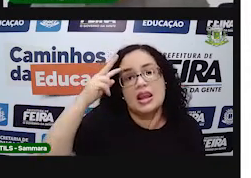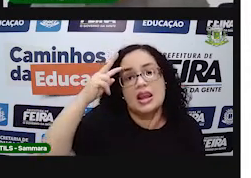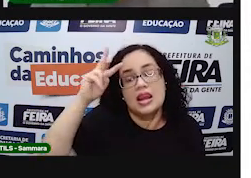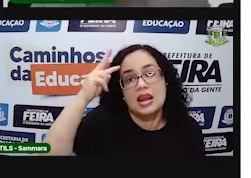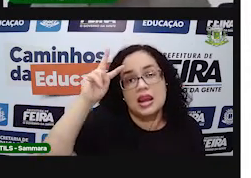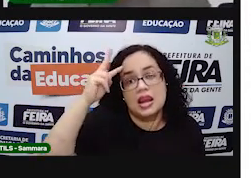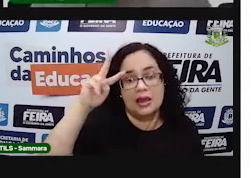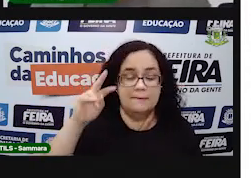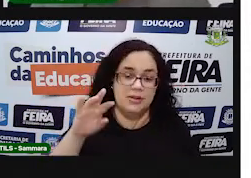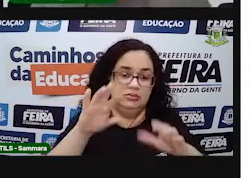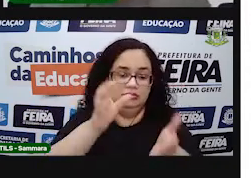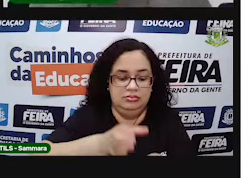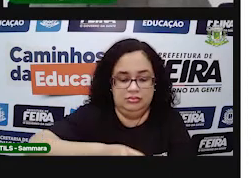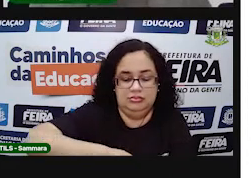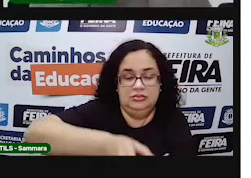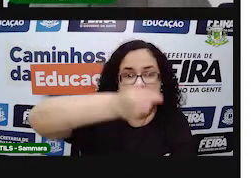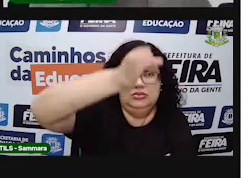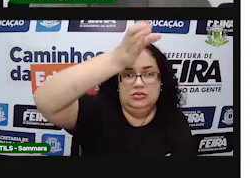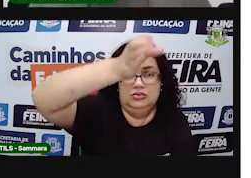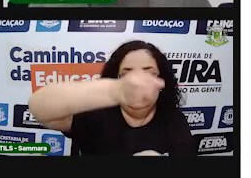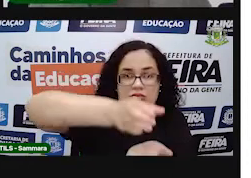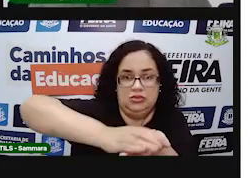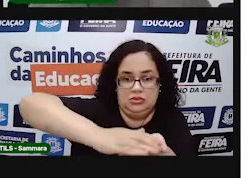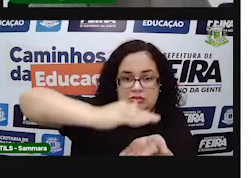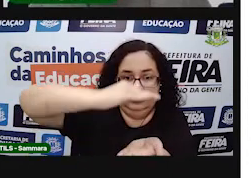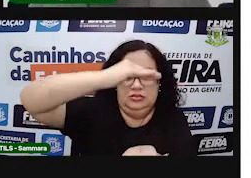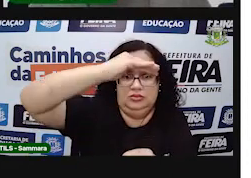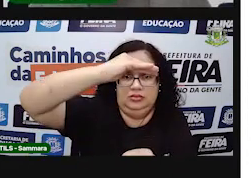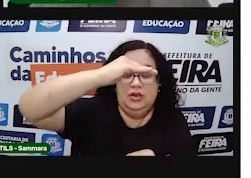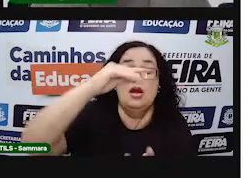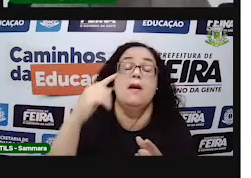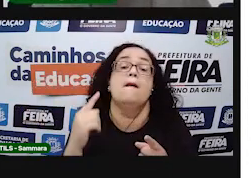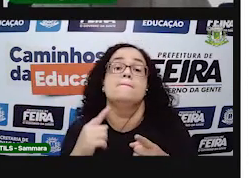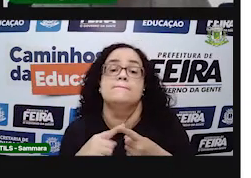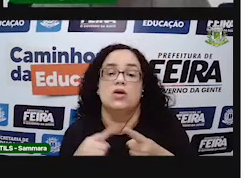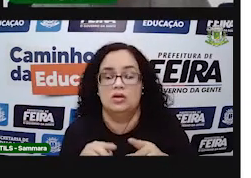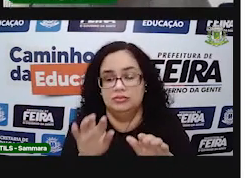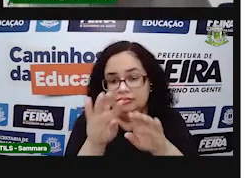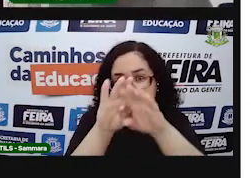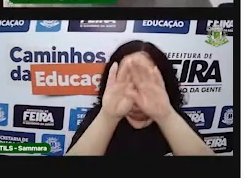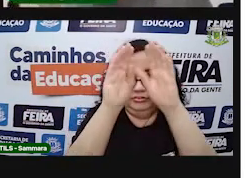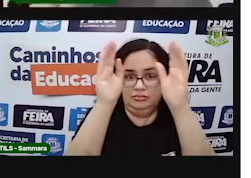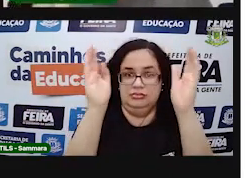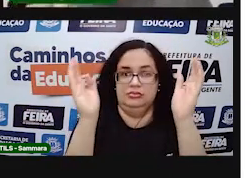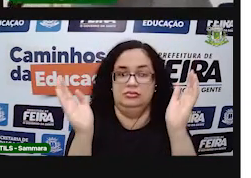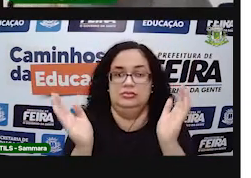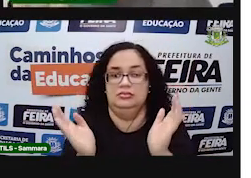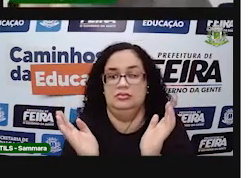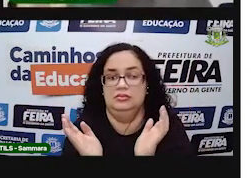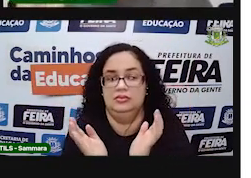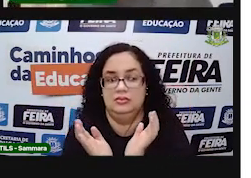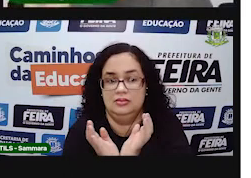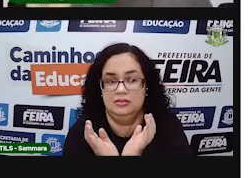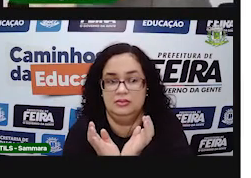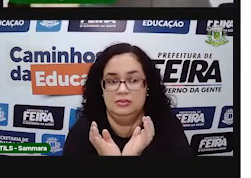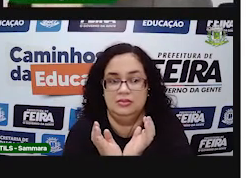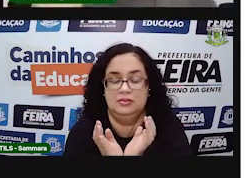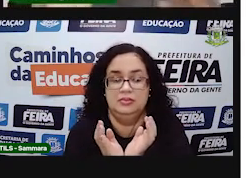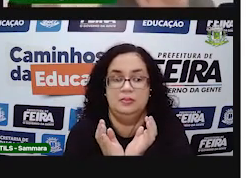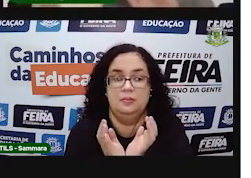Isso a gente lembra um cilindro. Então, um cilindro é um corpo redondo. Por que um corpo redondo? Porque o cilindro, ó,